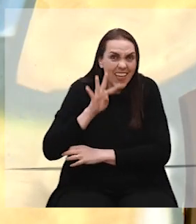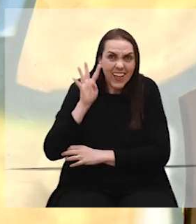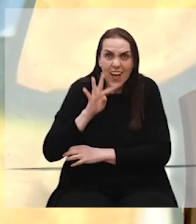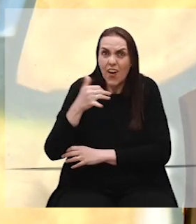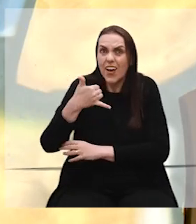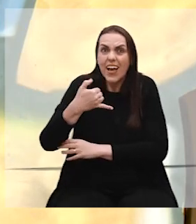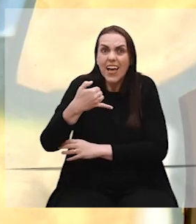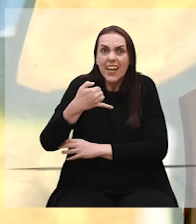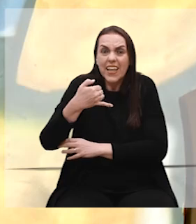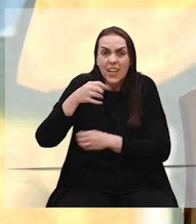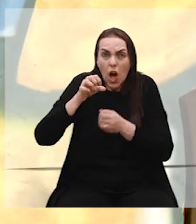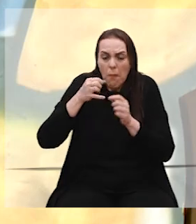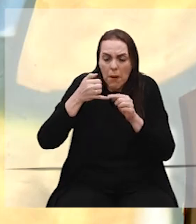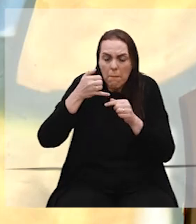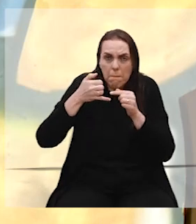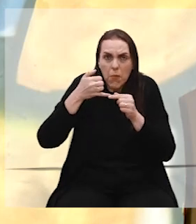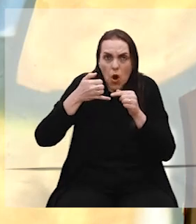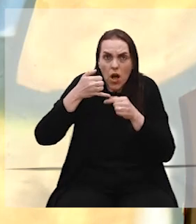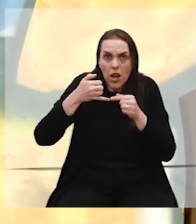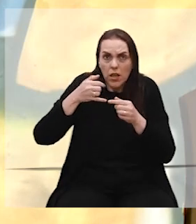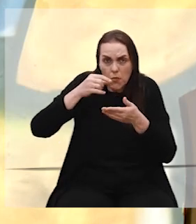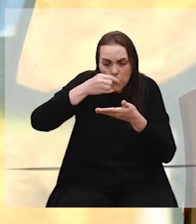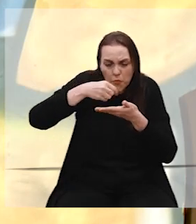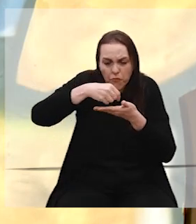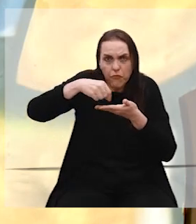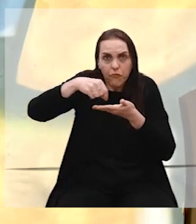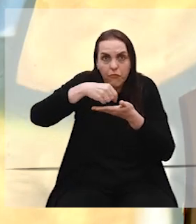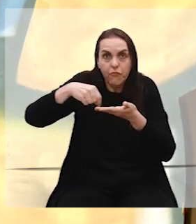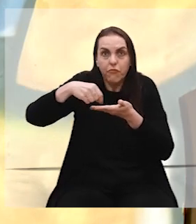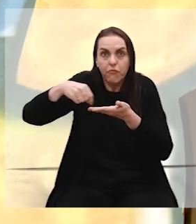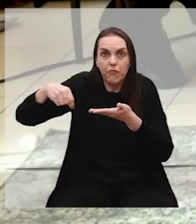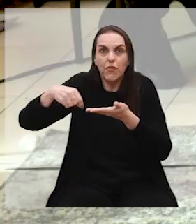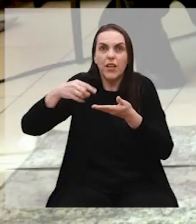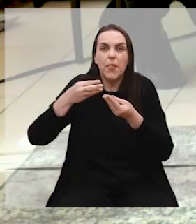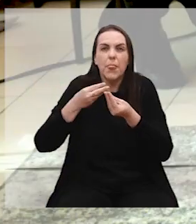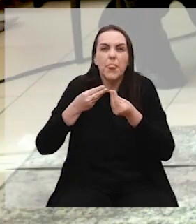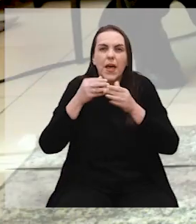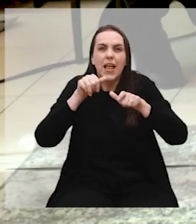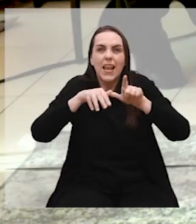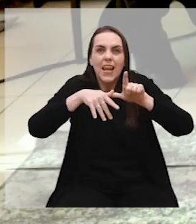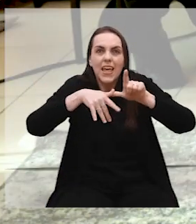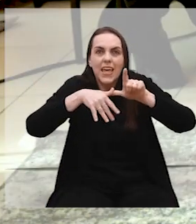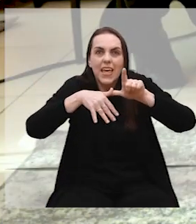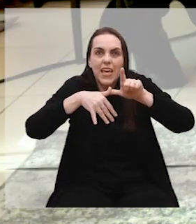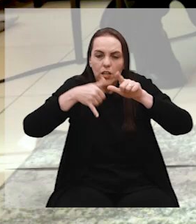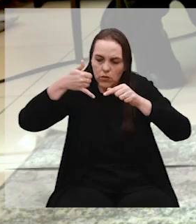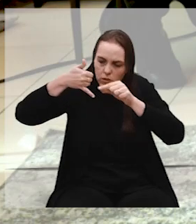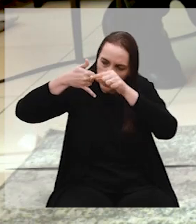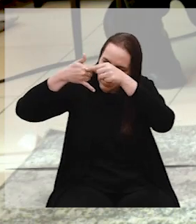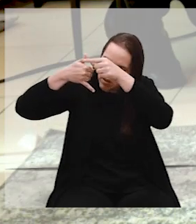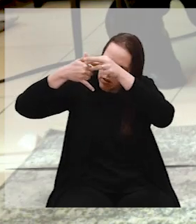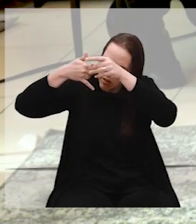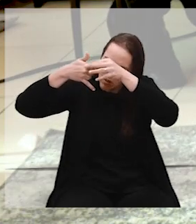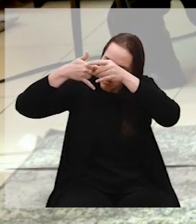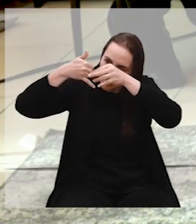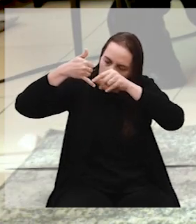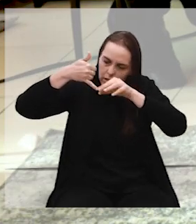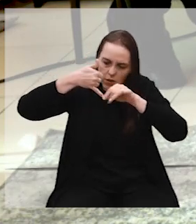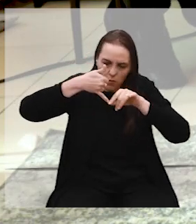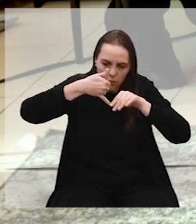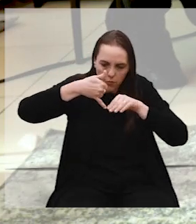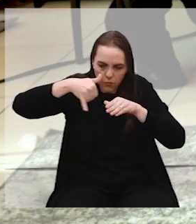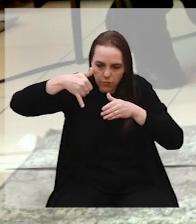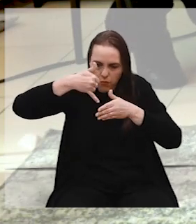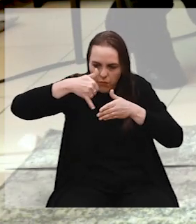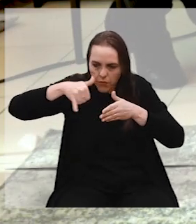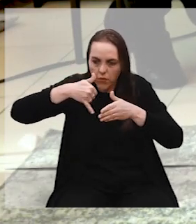que no final é uma bolinha que está girando e distribuindo um líquido da barriga daquilo